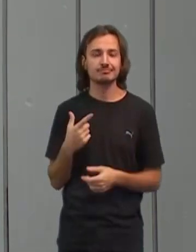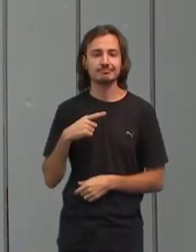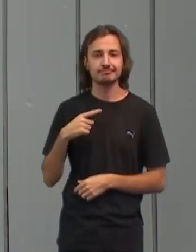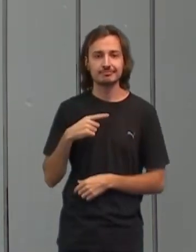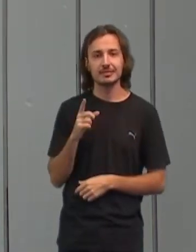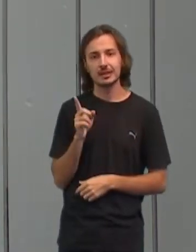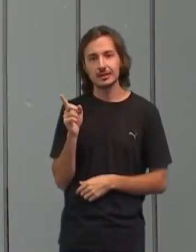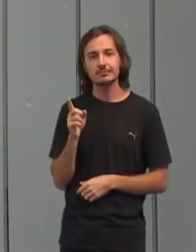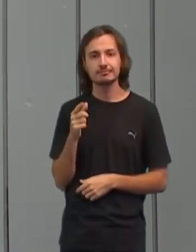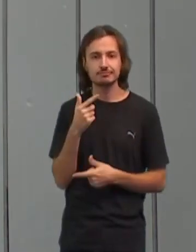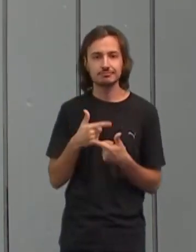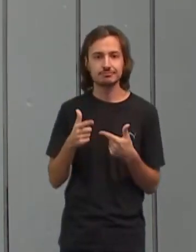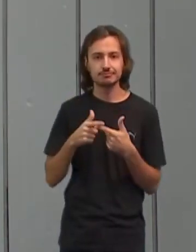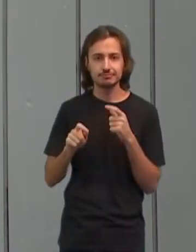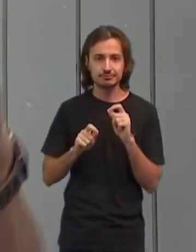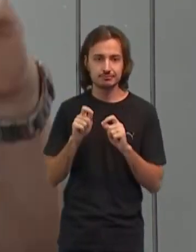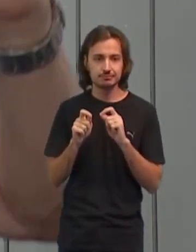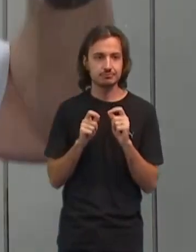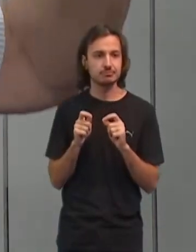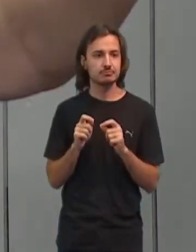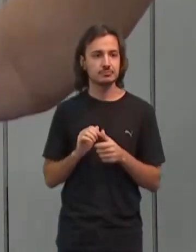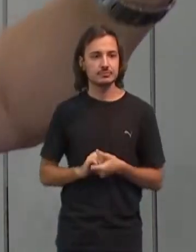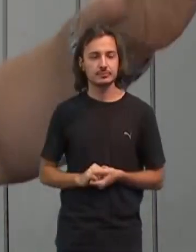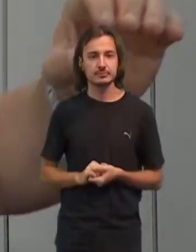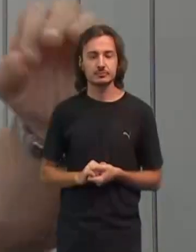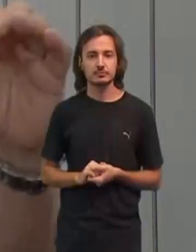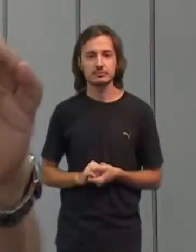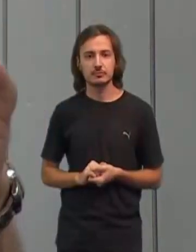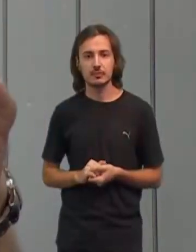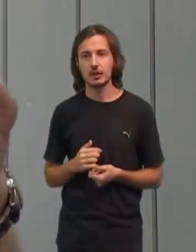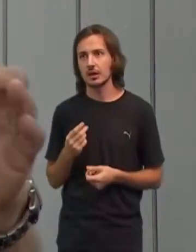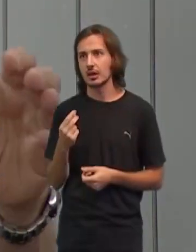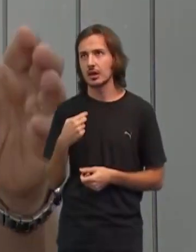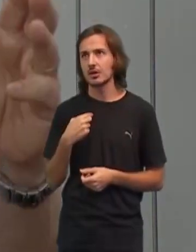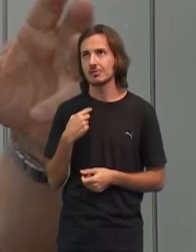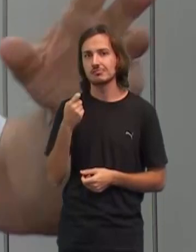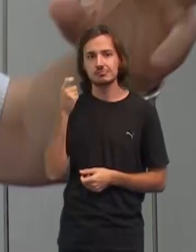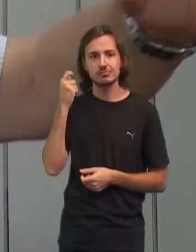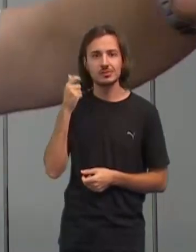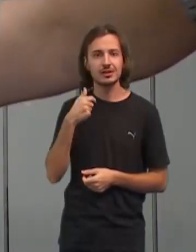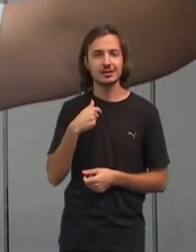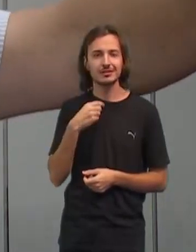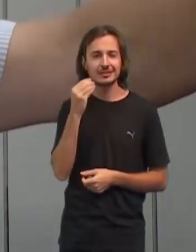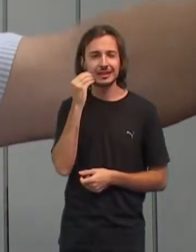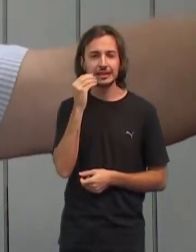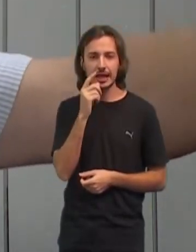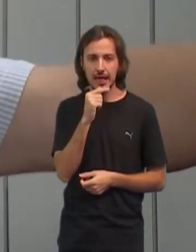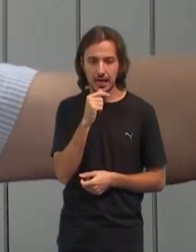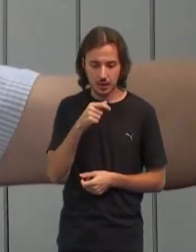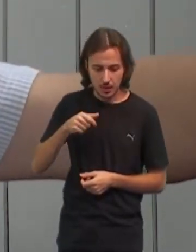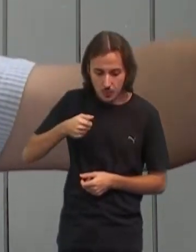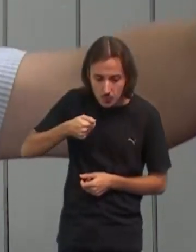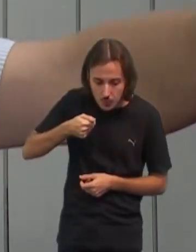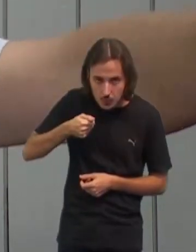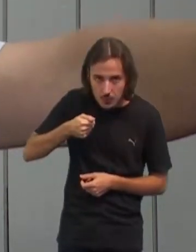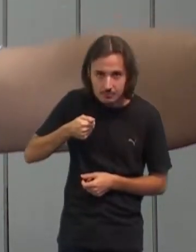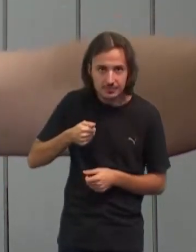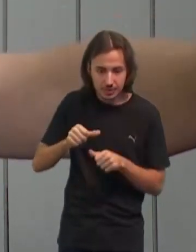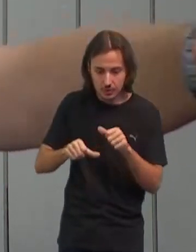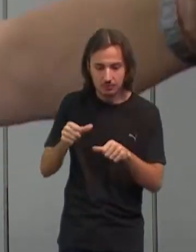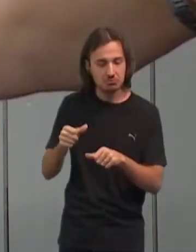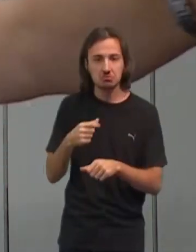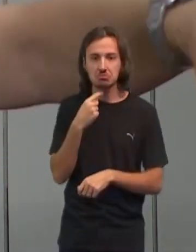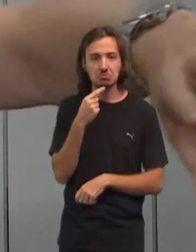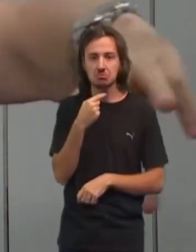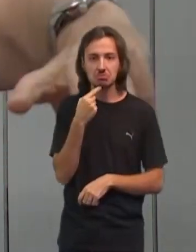Borboleta. Até pouco tempo, eu não tinha conseguido reformar um bebedouro. O vereador Pardal foi comigo lá, nós fizemos uma audiência,